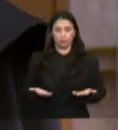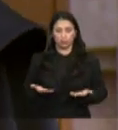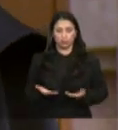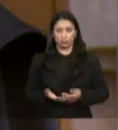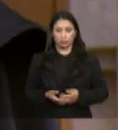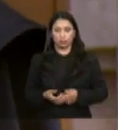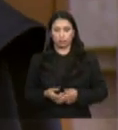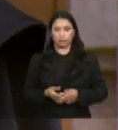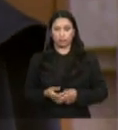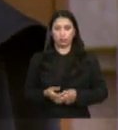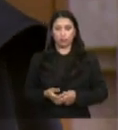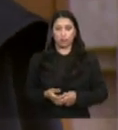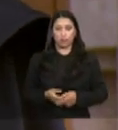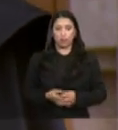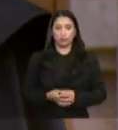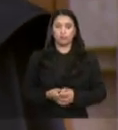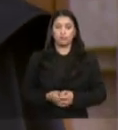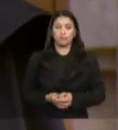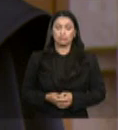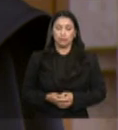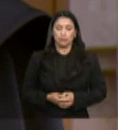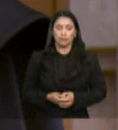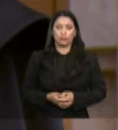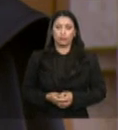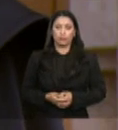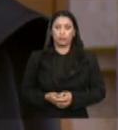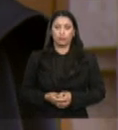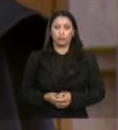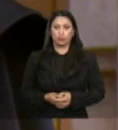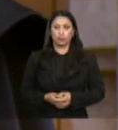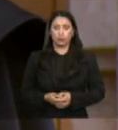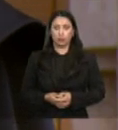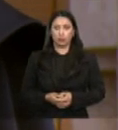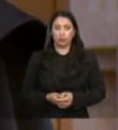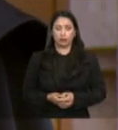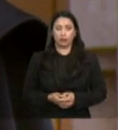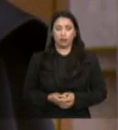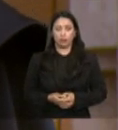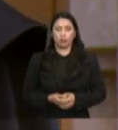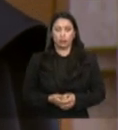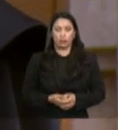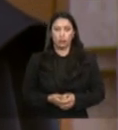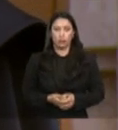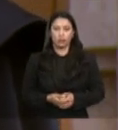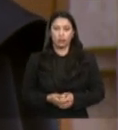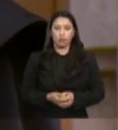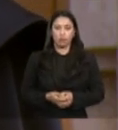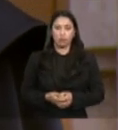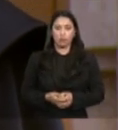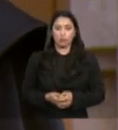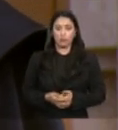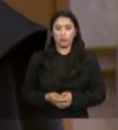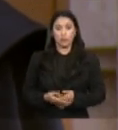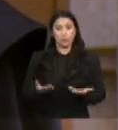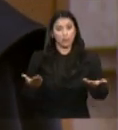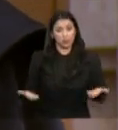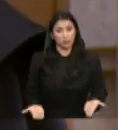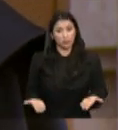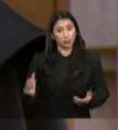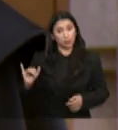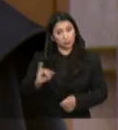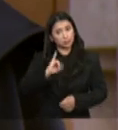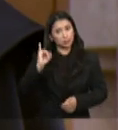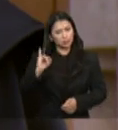coisa estamos falando de Rui Barbosa então e obviamente eu não poderia vir aqui sem trazer alguma coisa